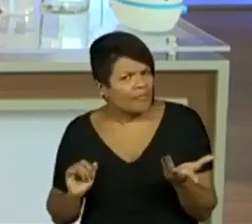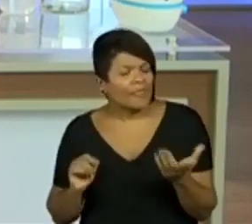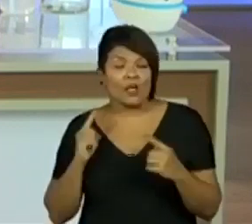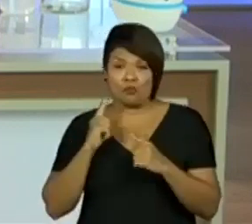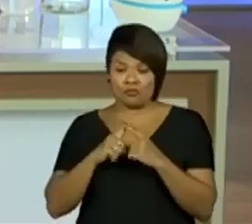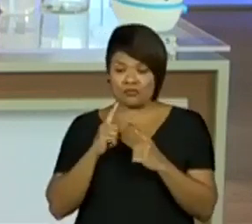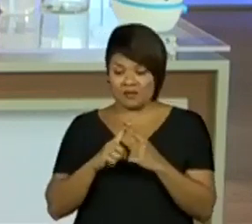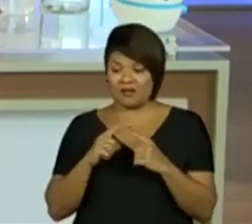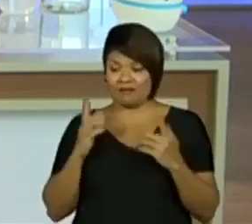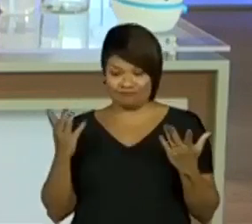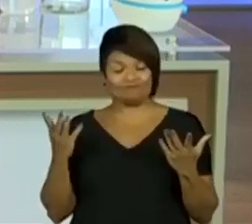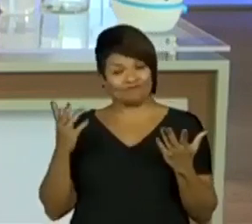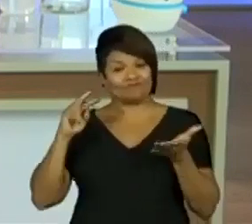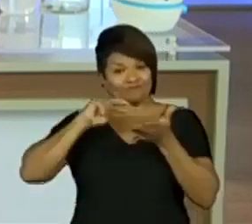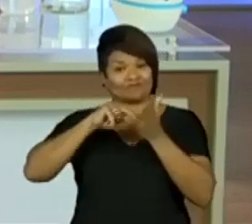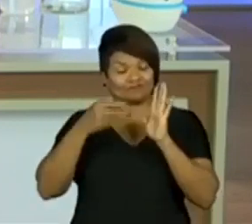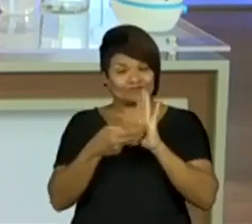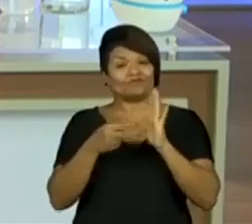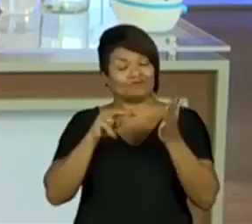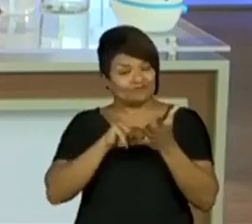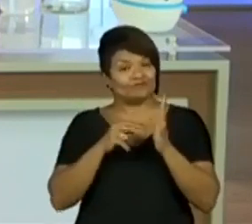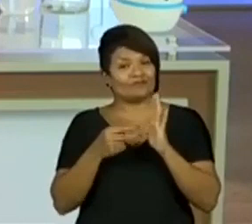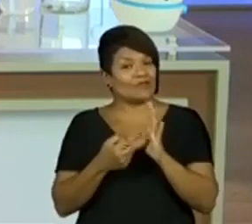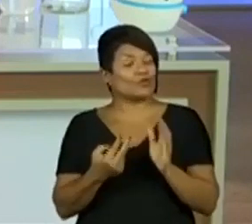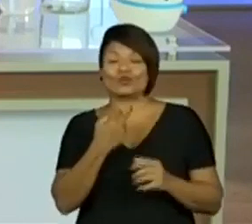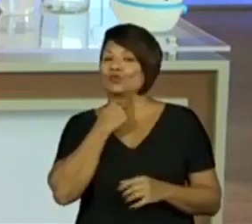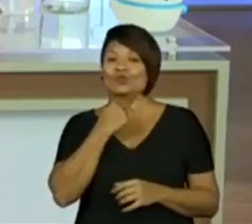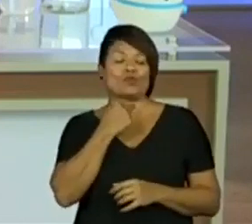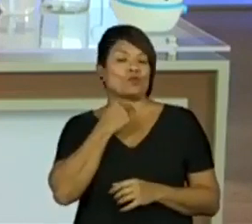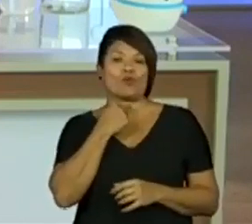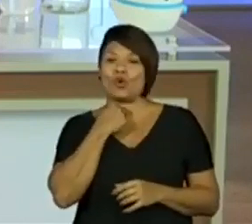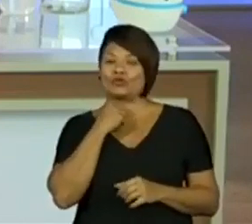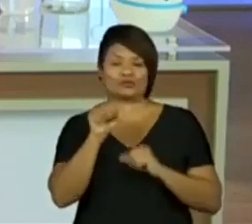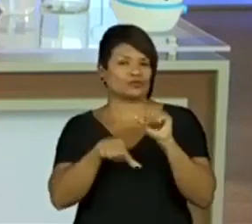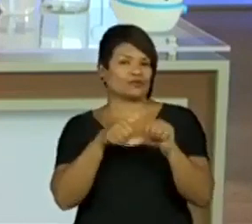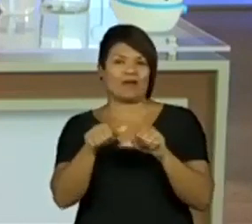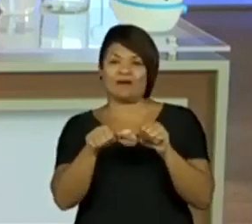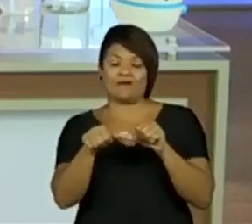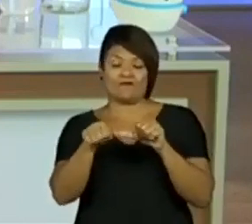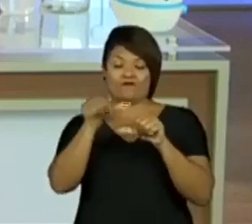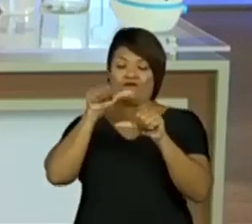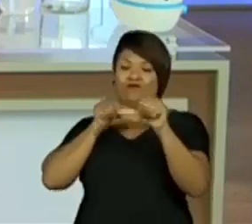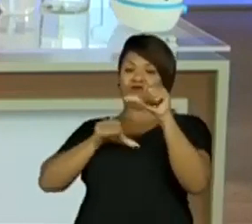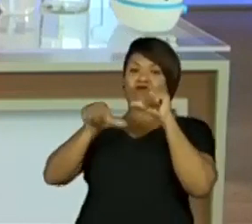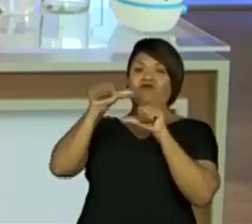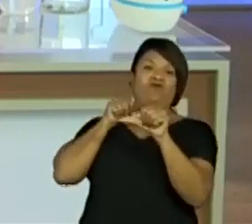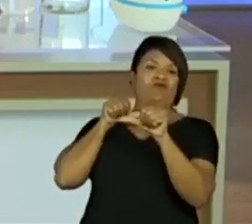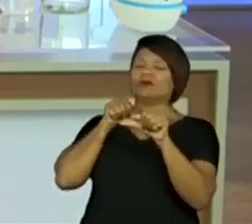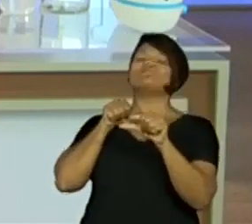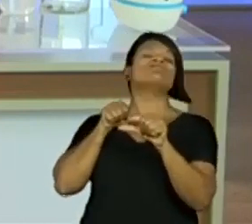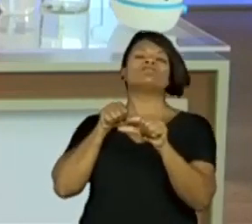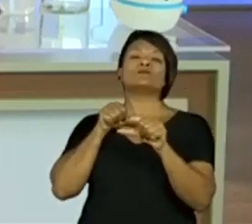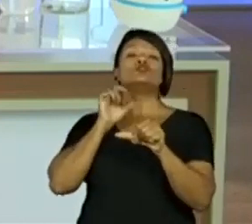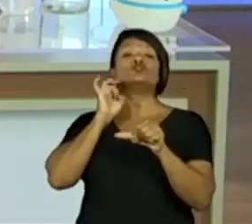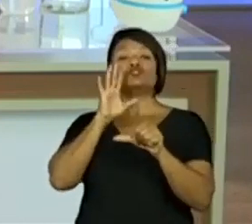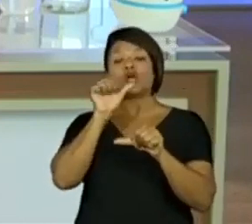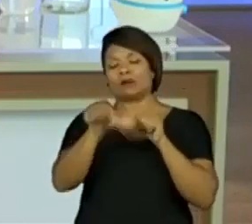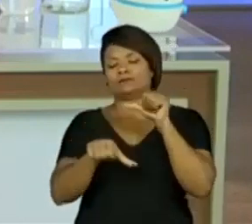nome já está dizendo, não pode ser revertida. Ela não volta ao estado